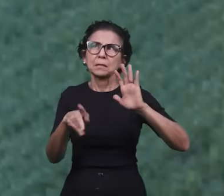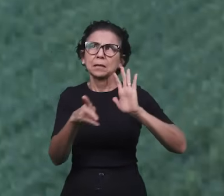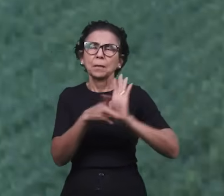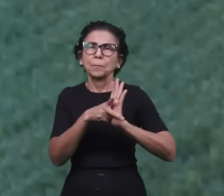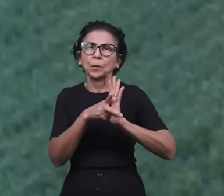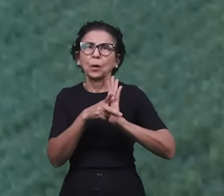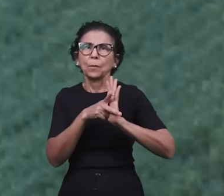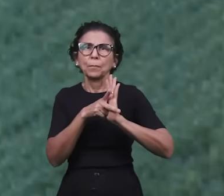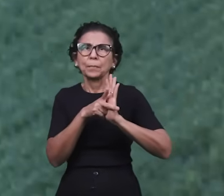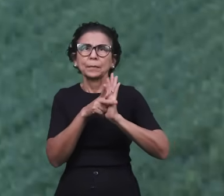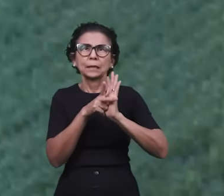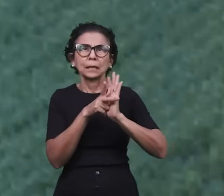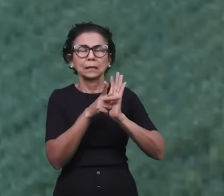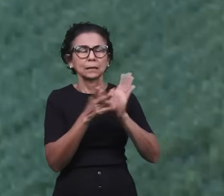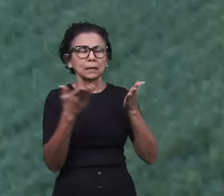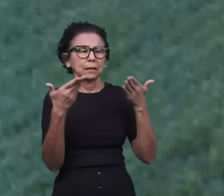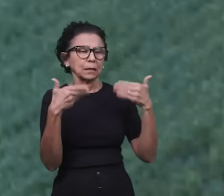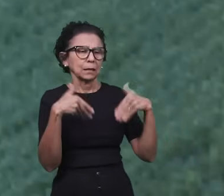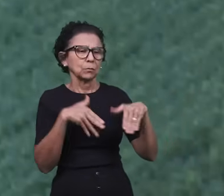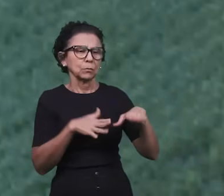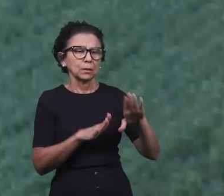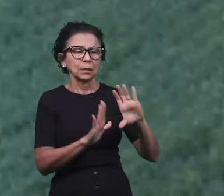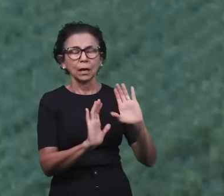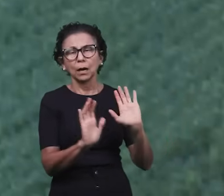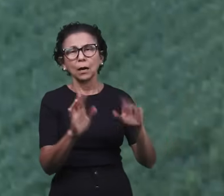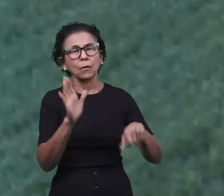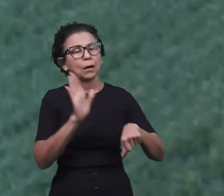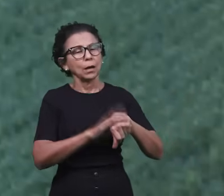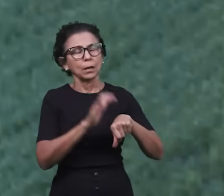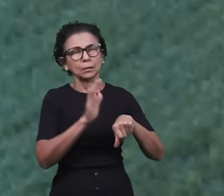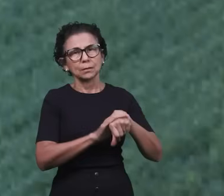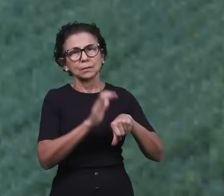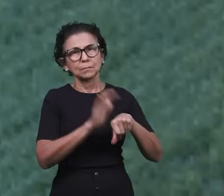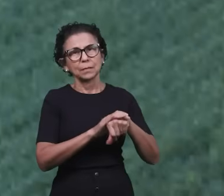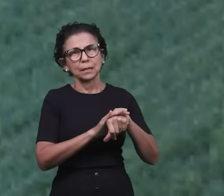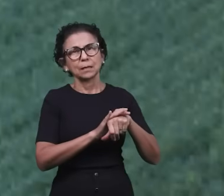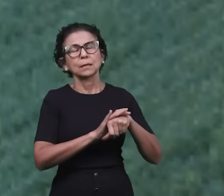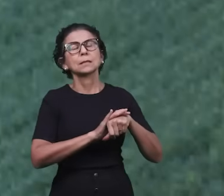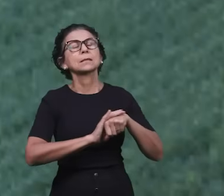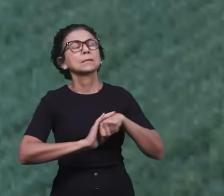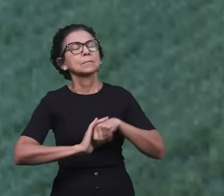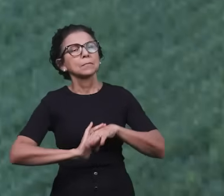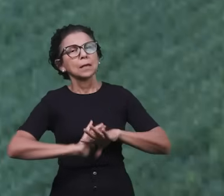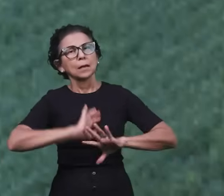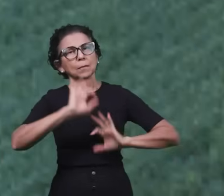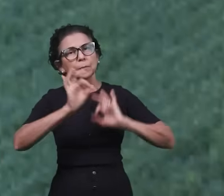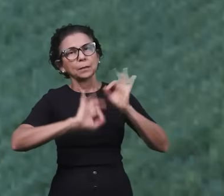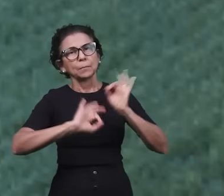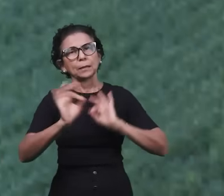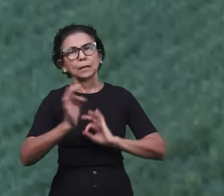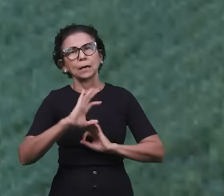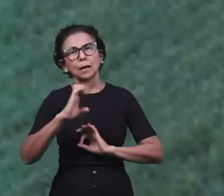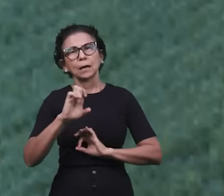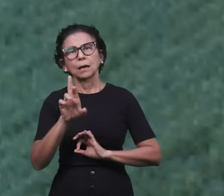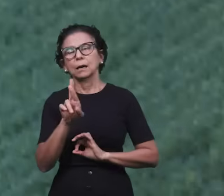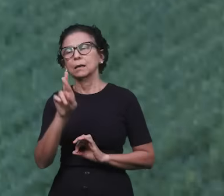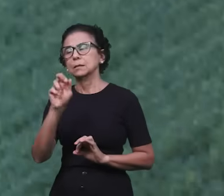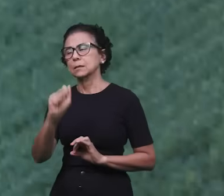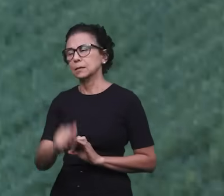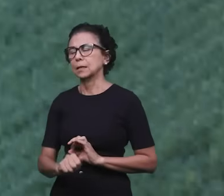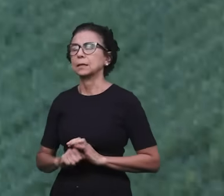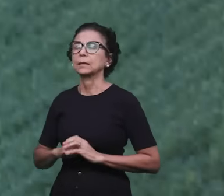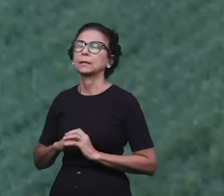o serviço assim, mais importante para comer em si, porque ela fica 20